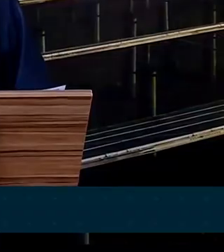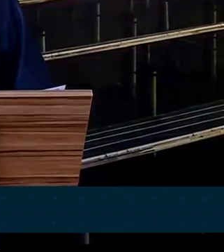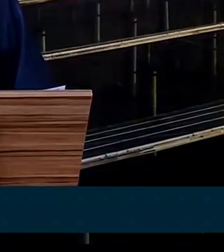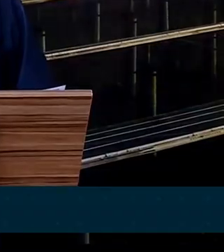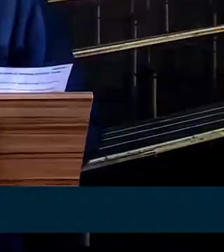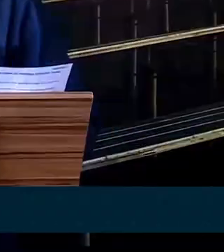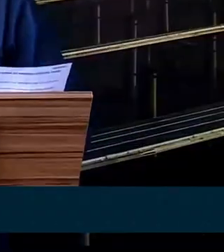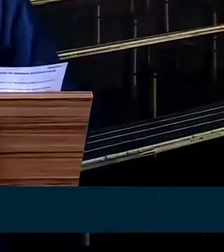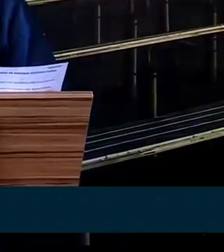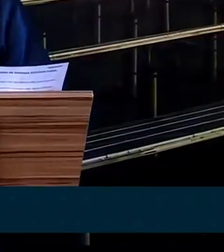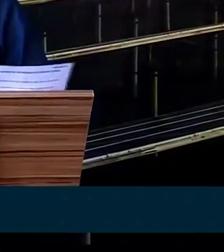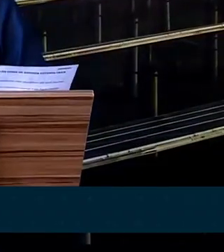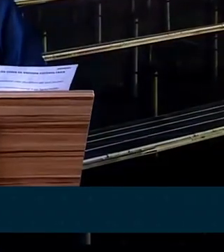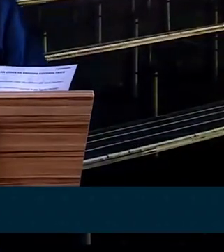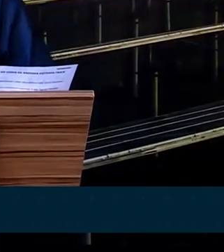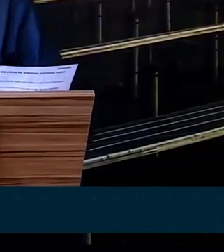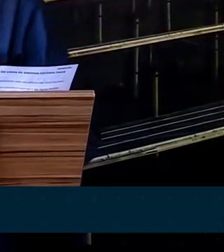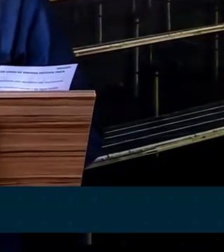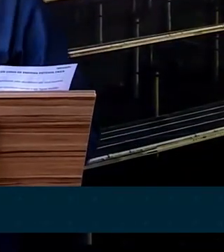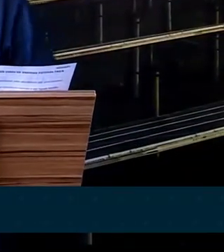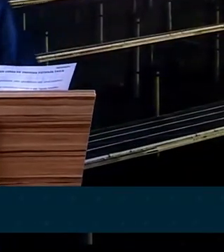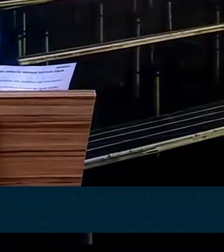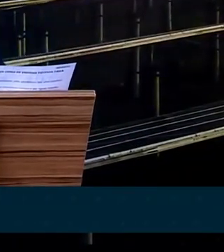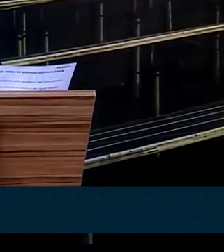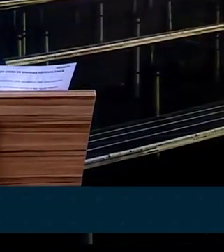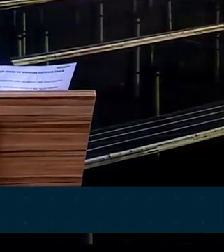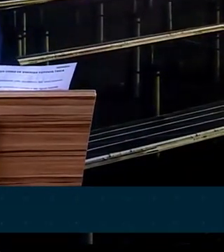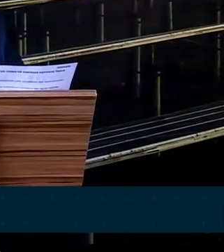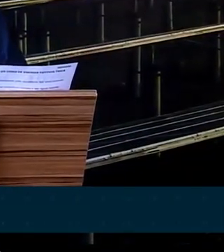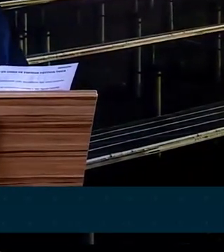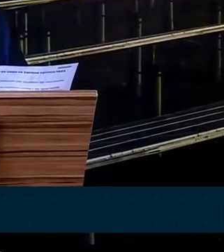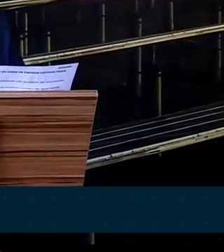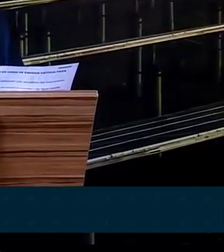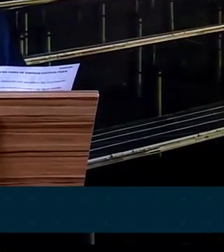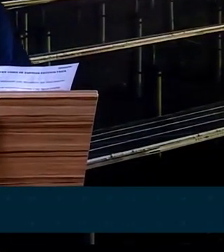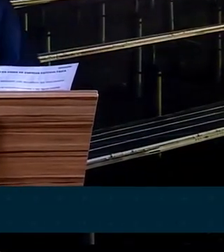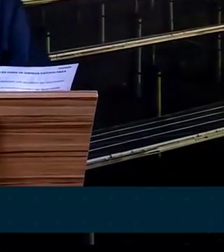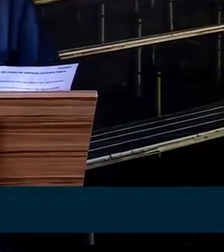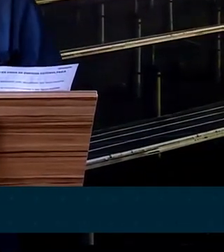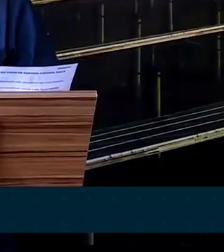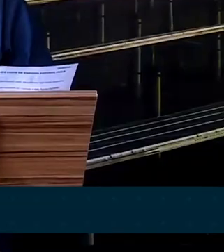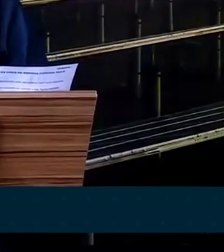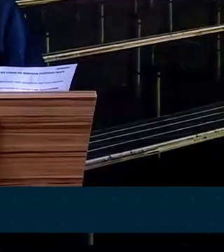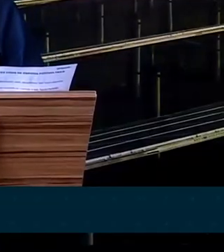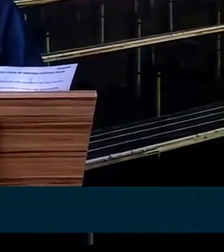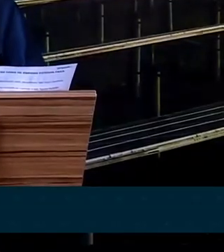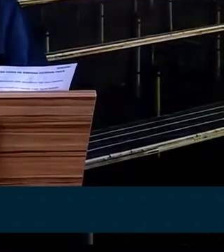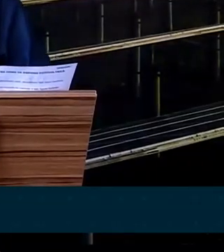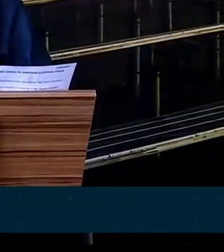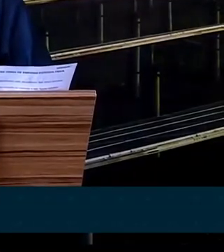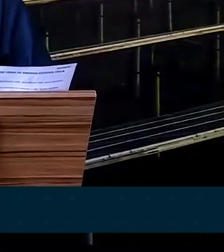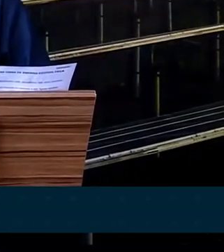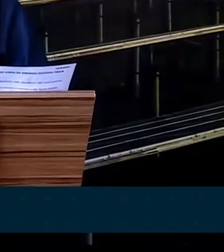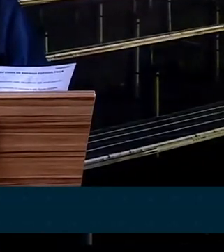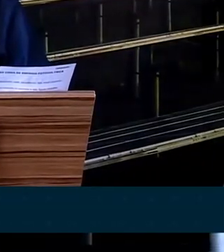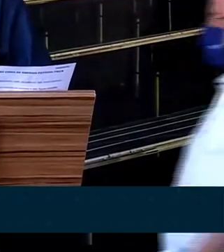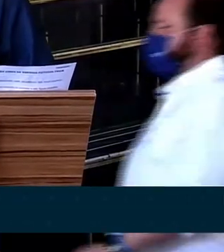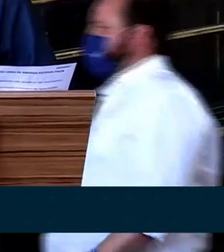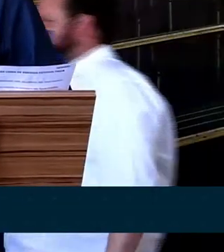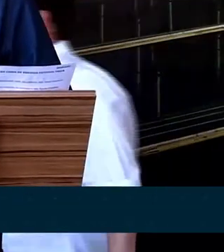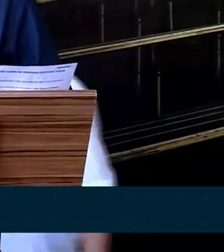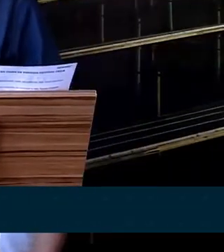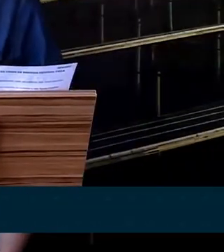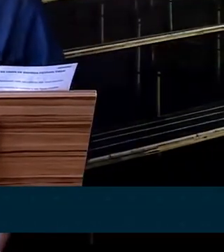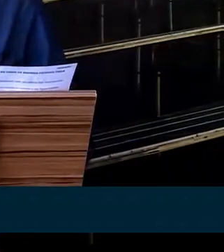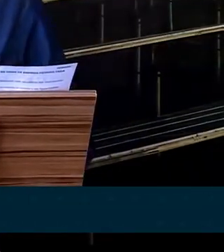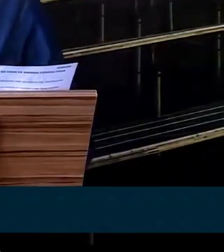será taxado. Somando-se às medidas outras, como disse aqui a magra e o caiado, a isenção de impostos,